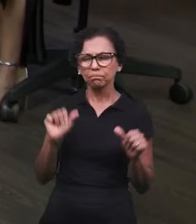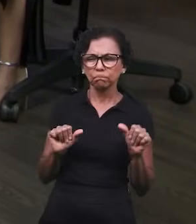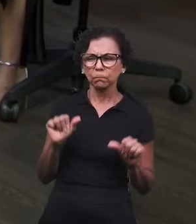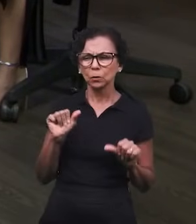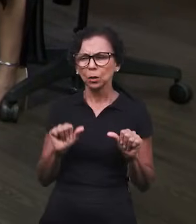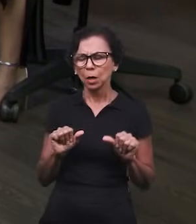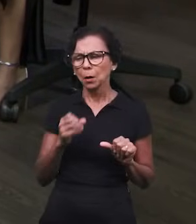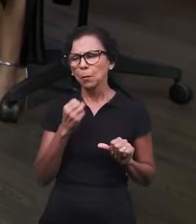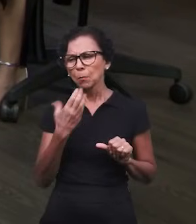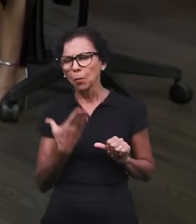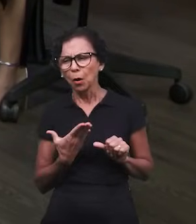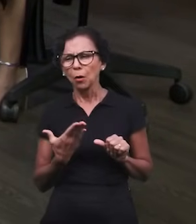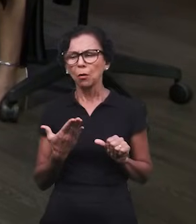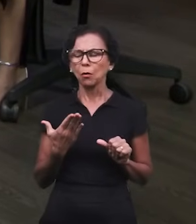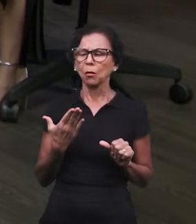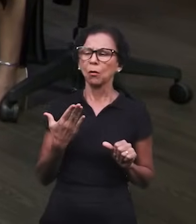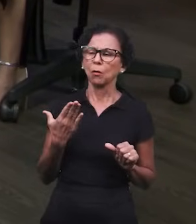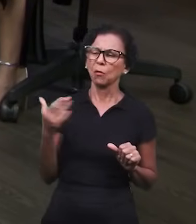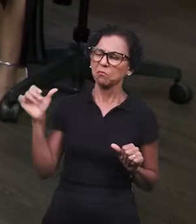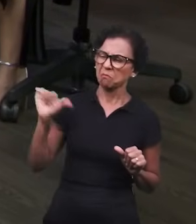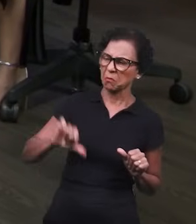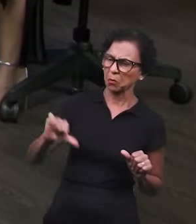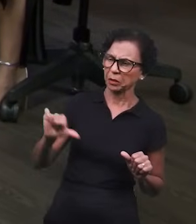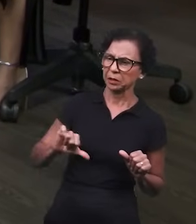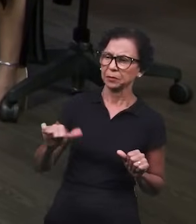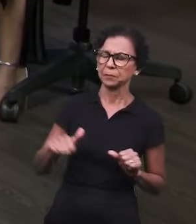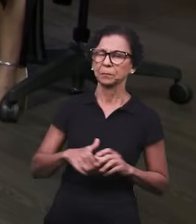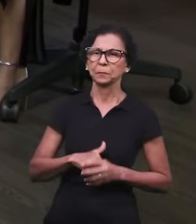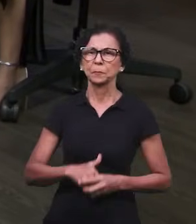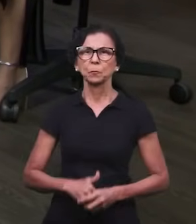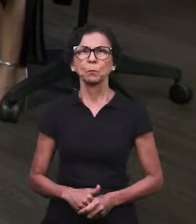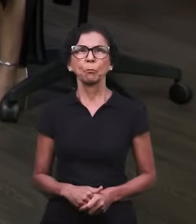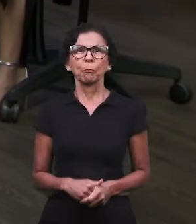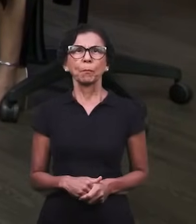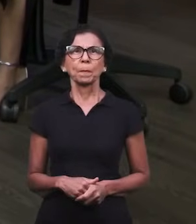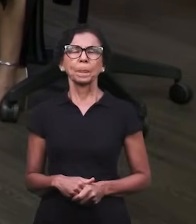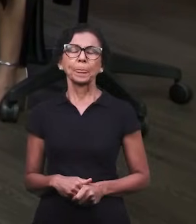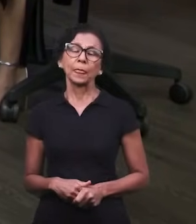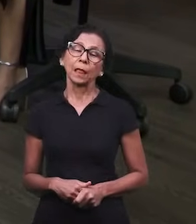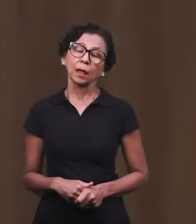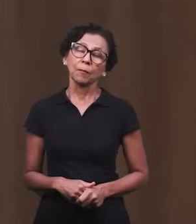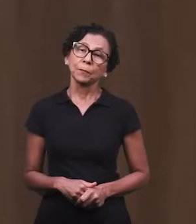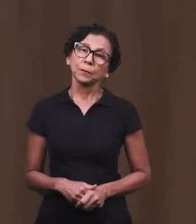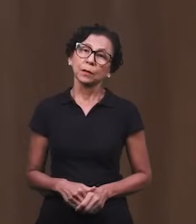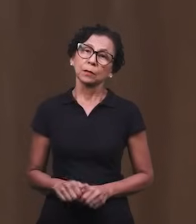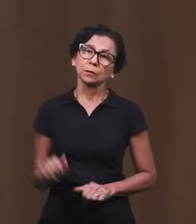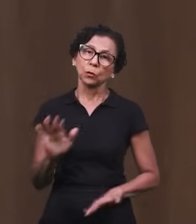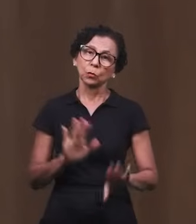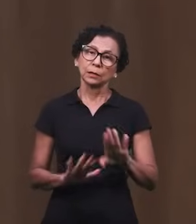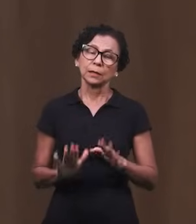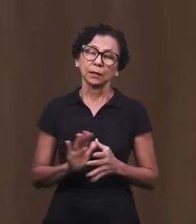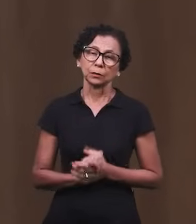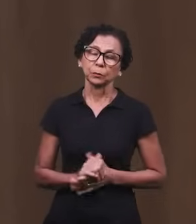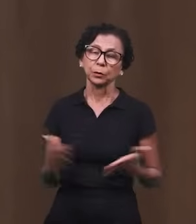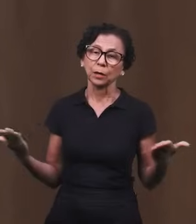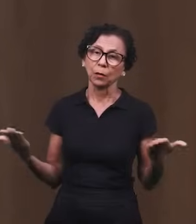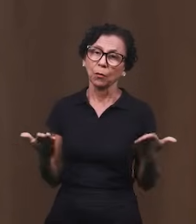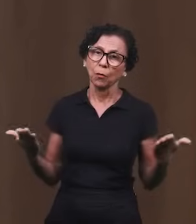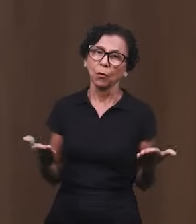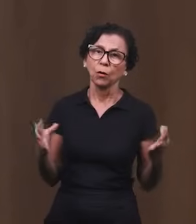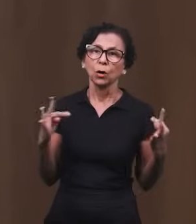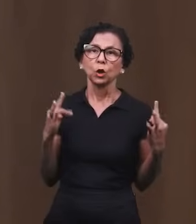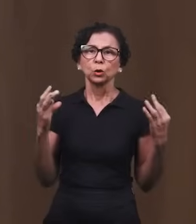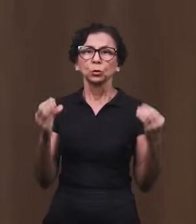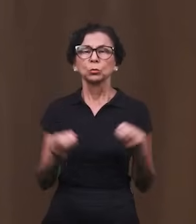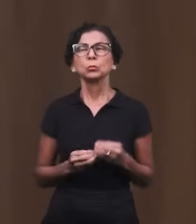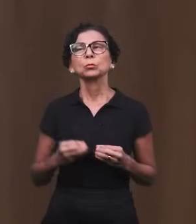tudo é relativo. E eu entendo que existe um lado positivo nisso, que